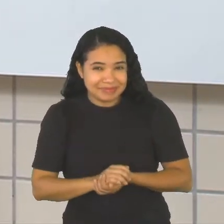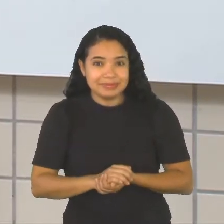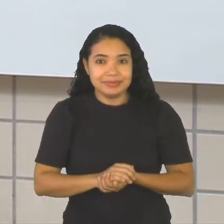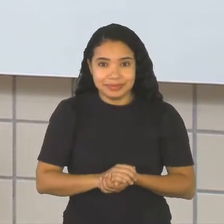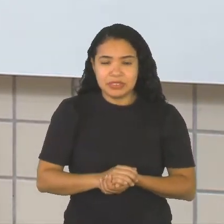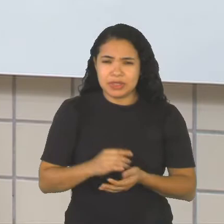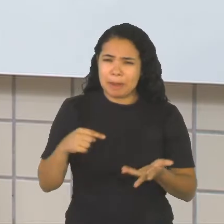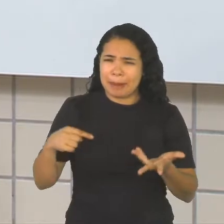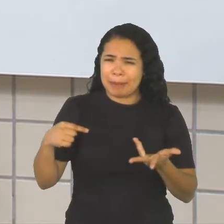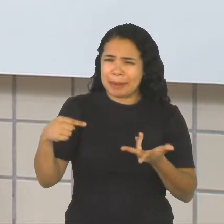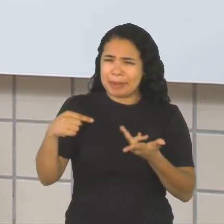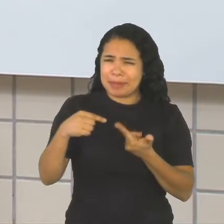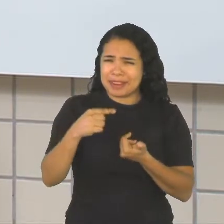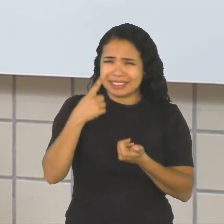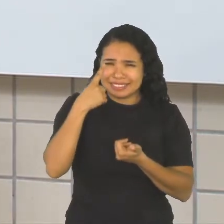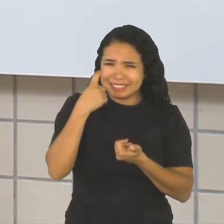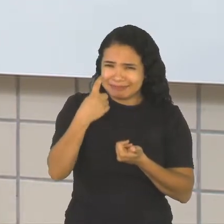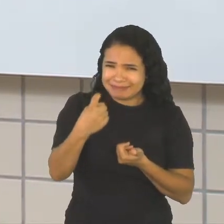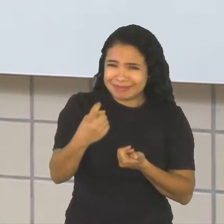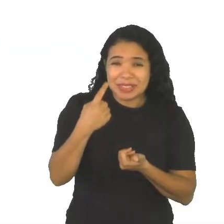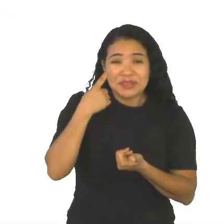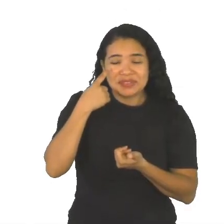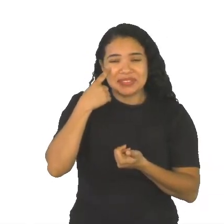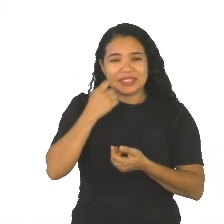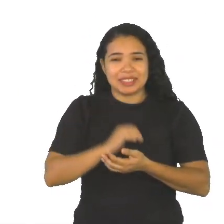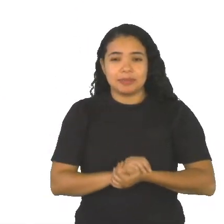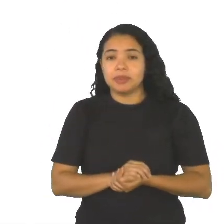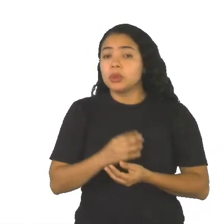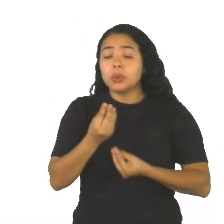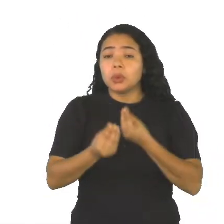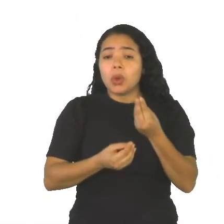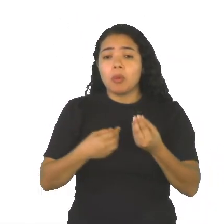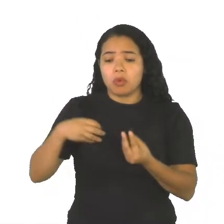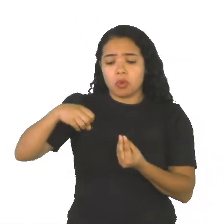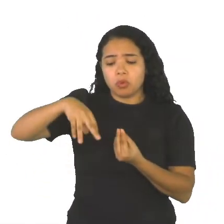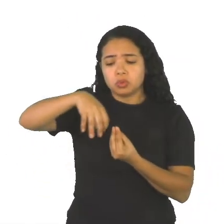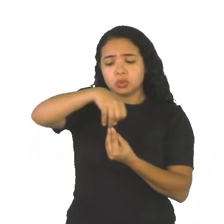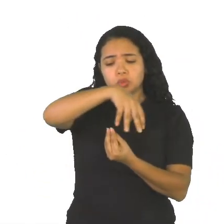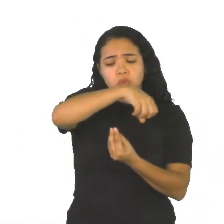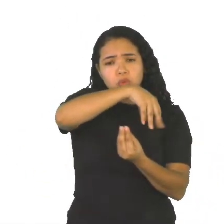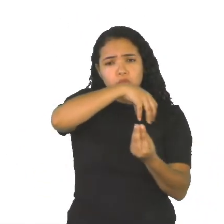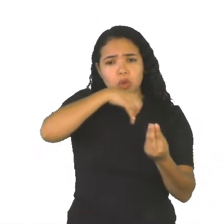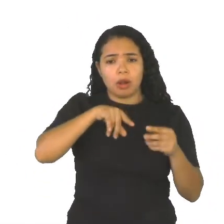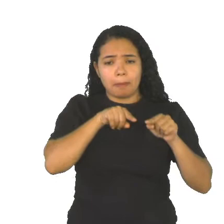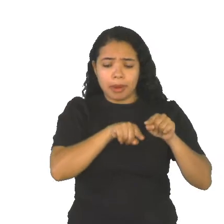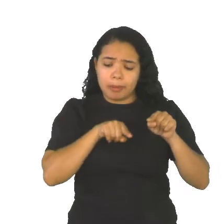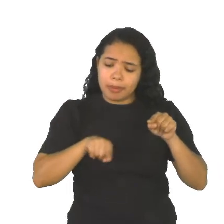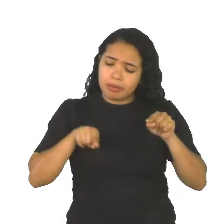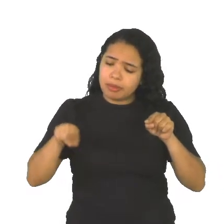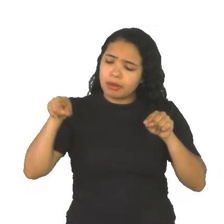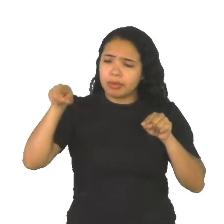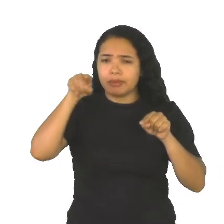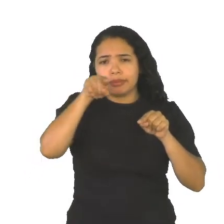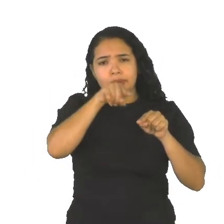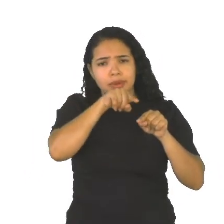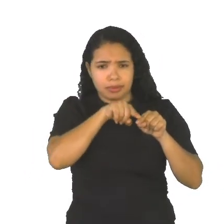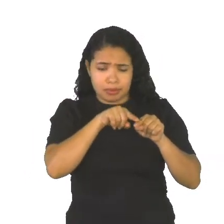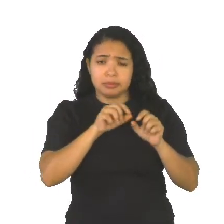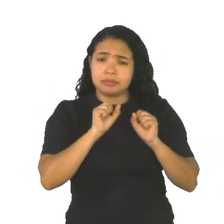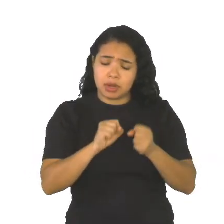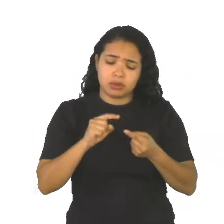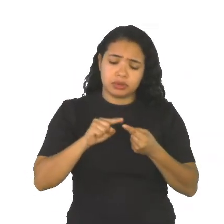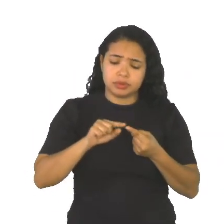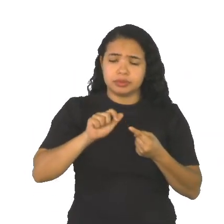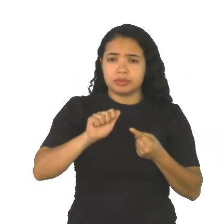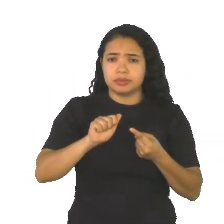temos? Bora dar uma olhadinha lá como é a reprodução de um fungo. Bora lá para a tela. Reprodução de um fungo pode ser assexuada